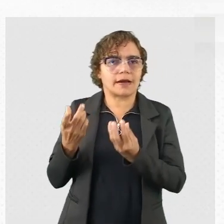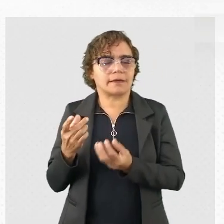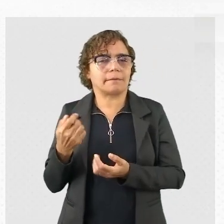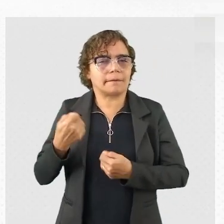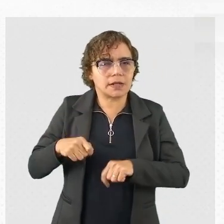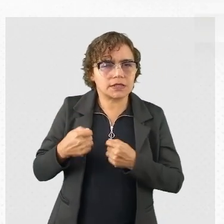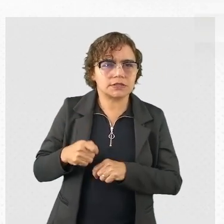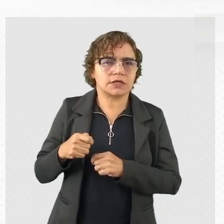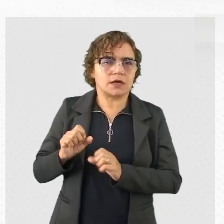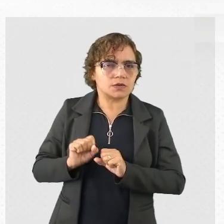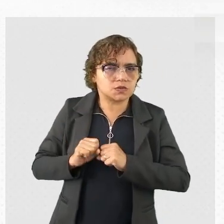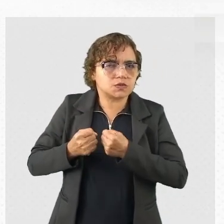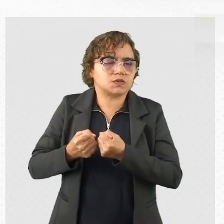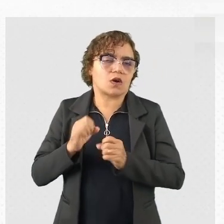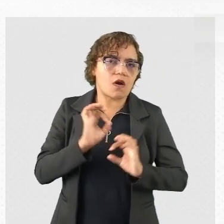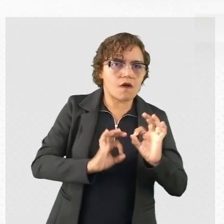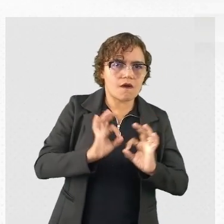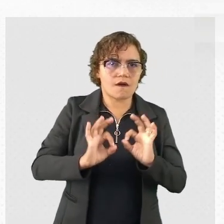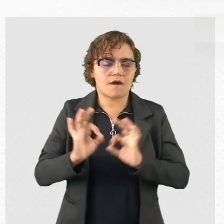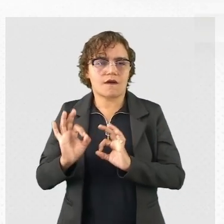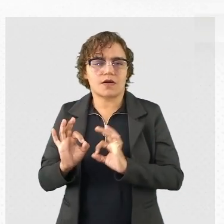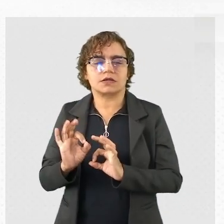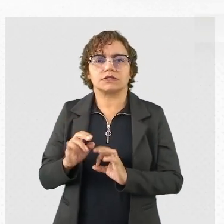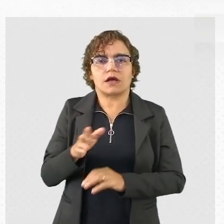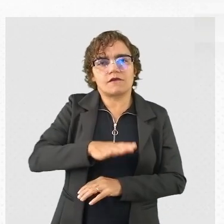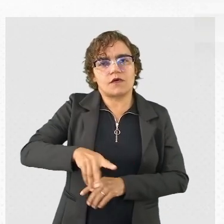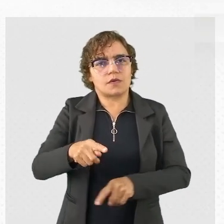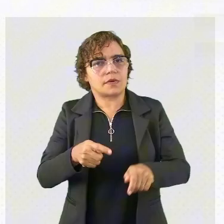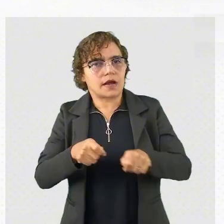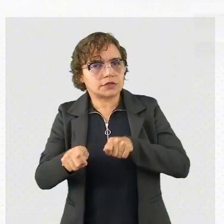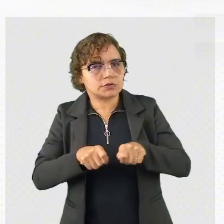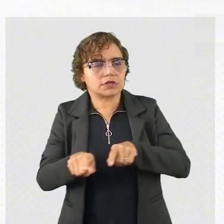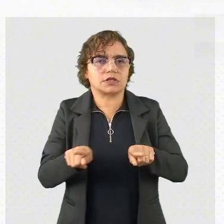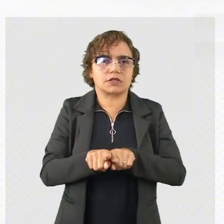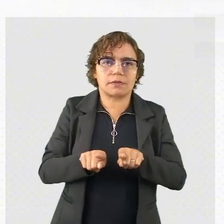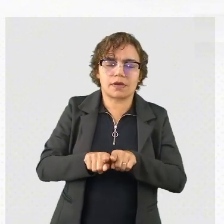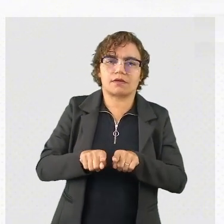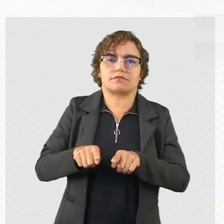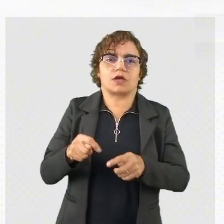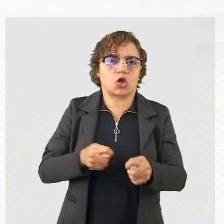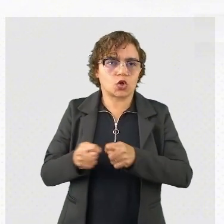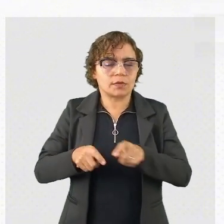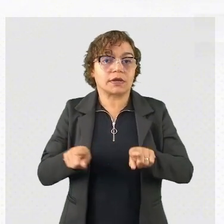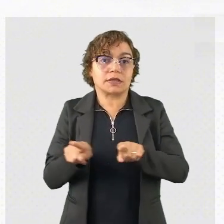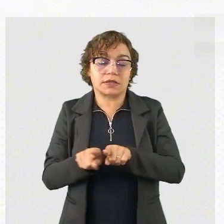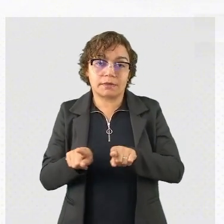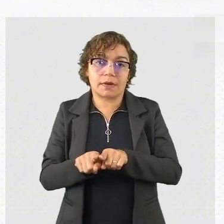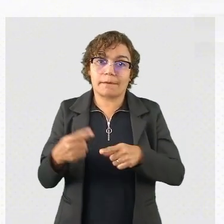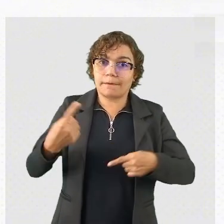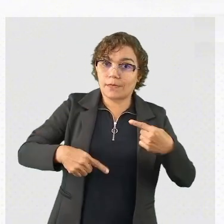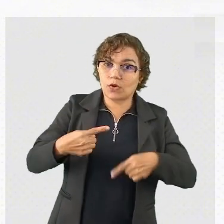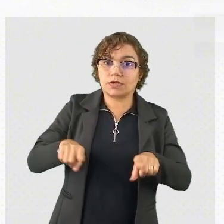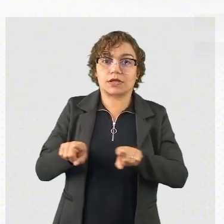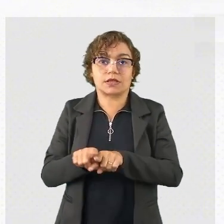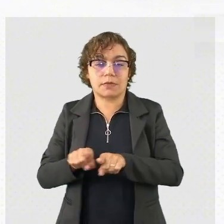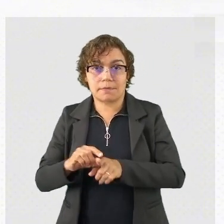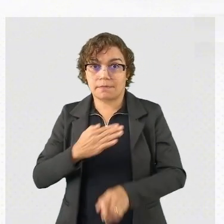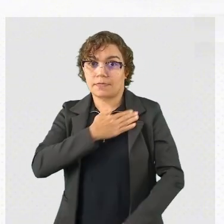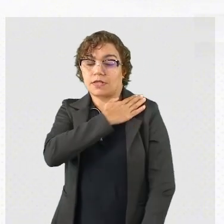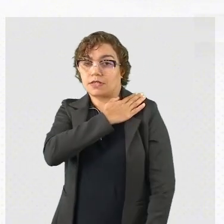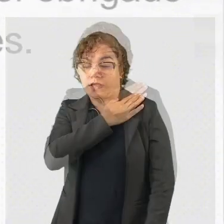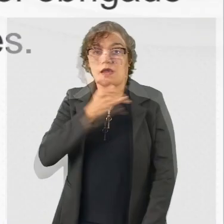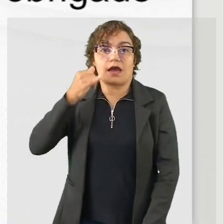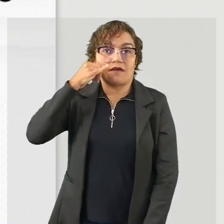precisar organizar de forma administrativa, econômica e política e principalmente militar para que não houvesse essas invasões. Vamos